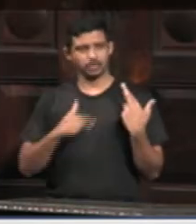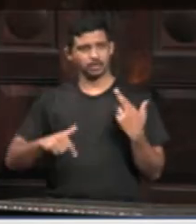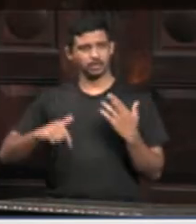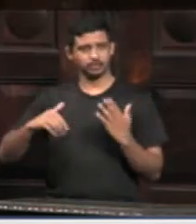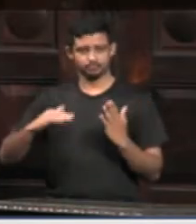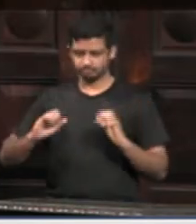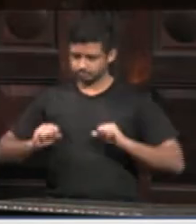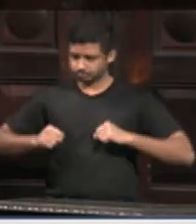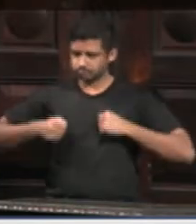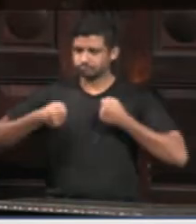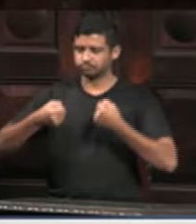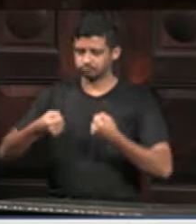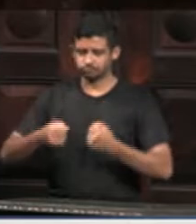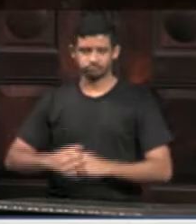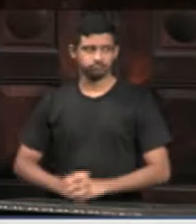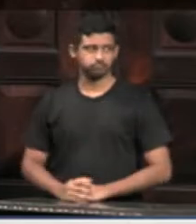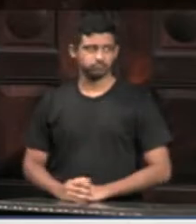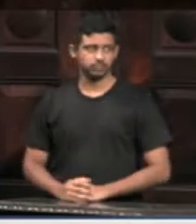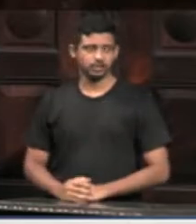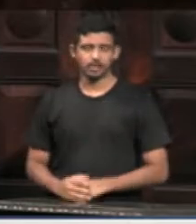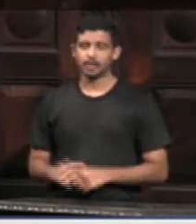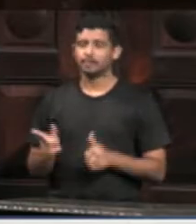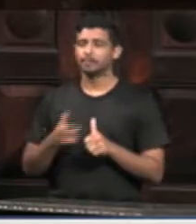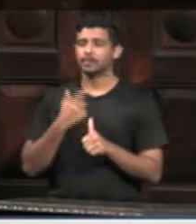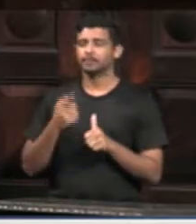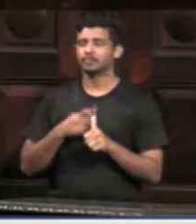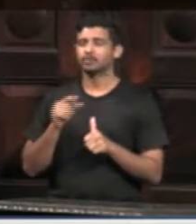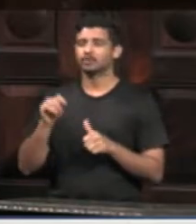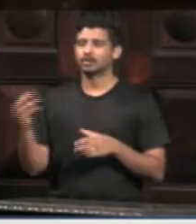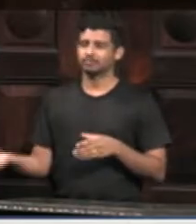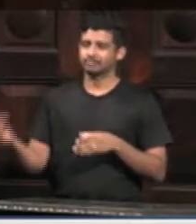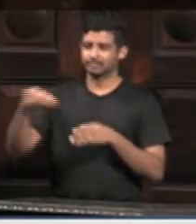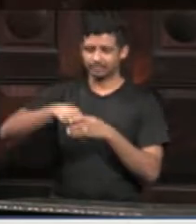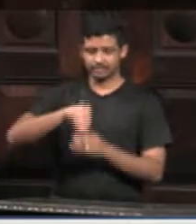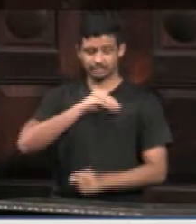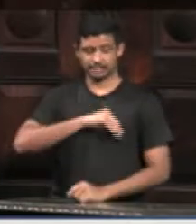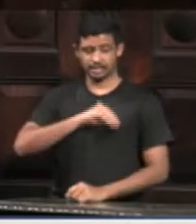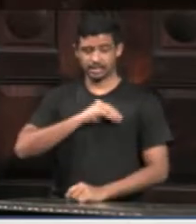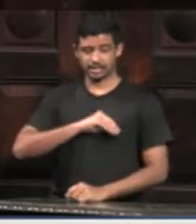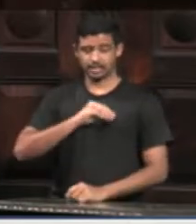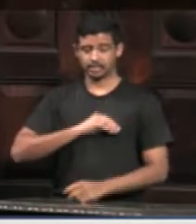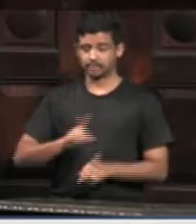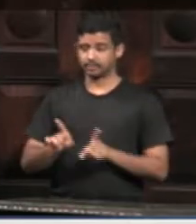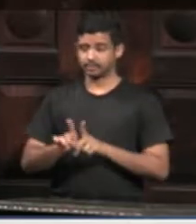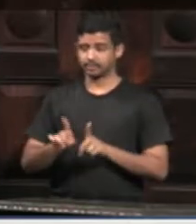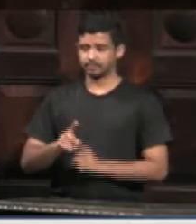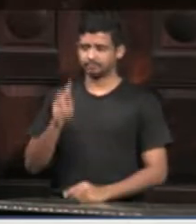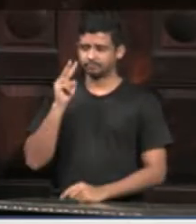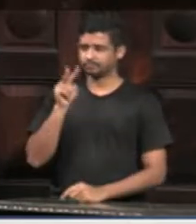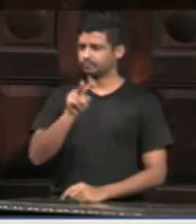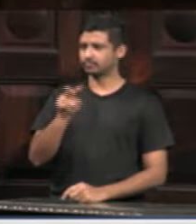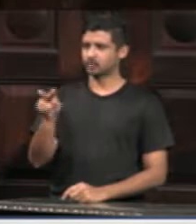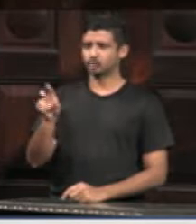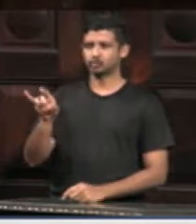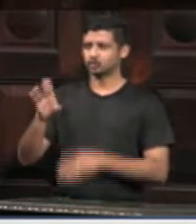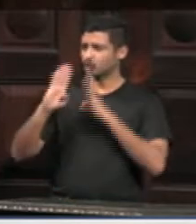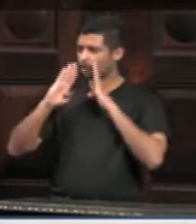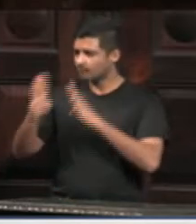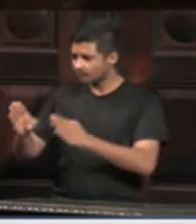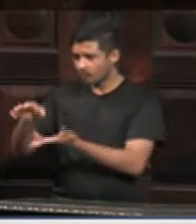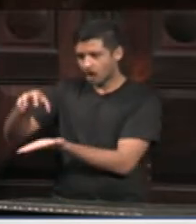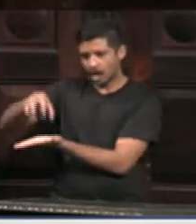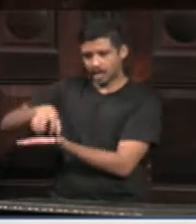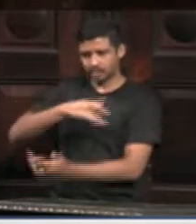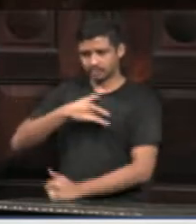primeiro implementando o plano de cargos, carreiras e salários, e também olhando, mesmo que fora da área da saúde, para os